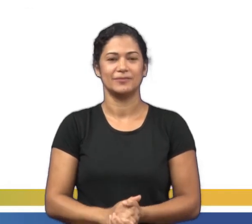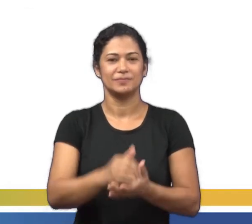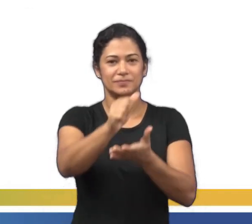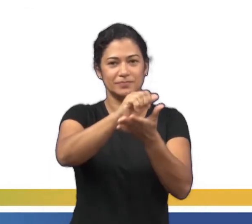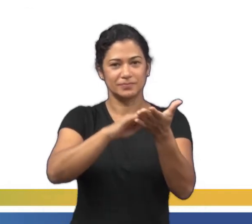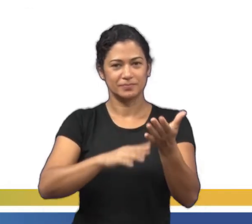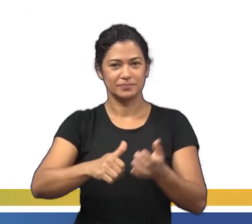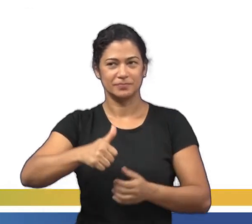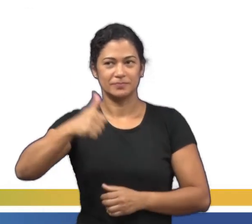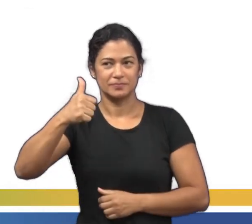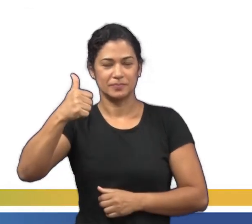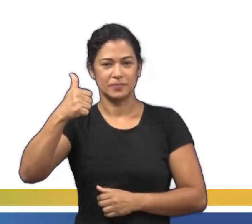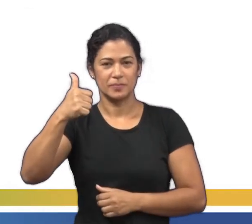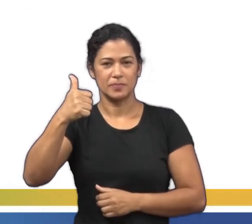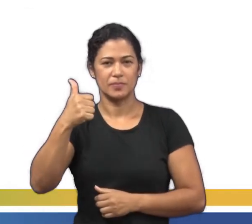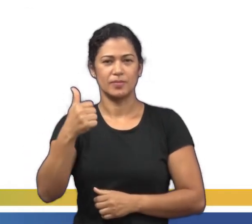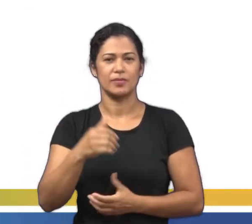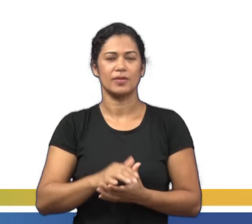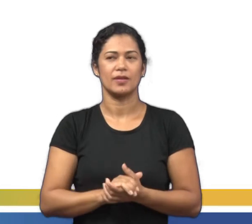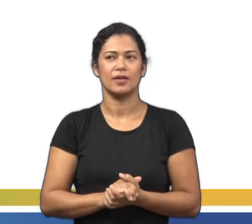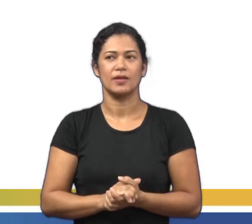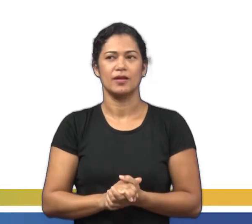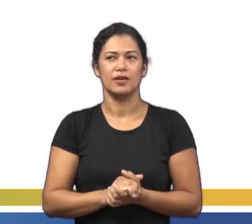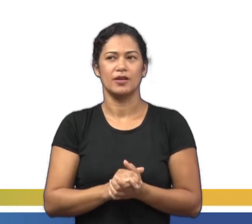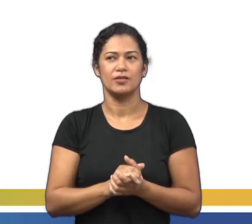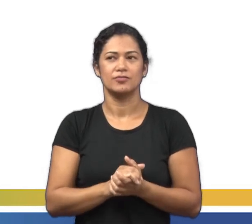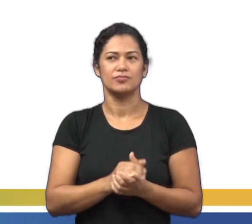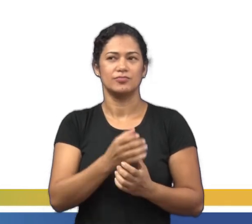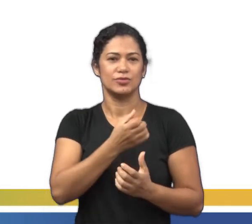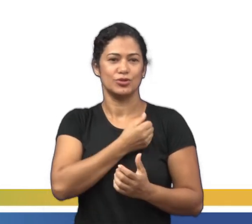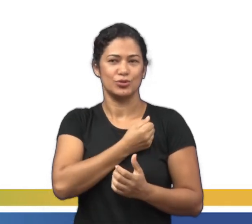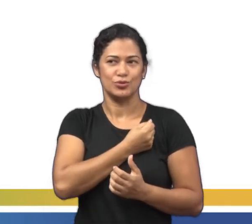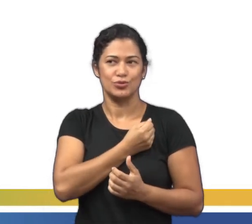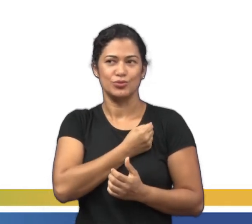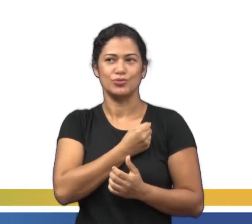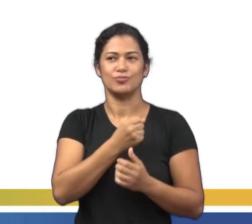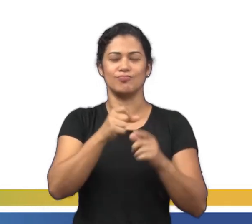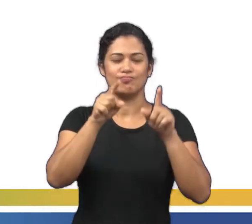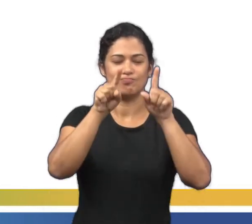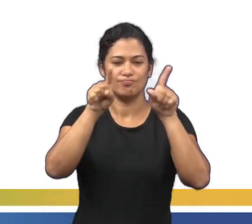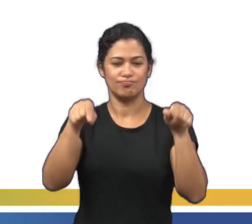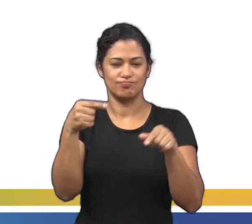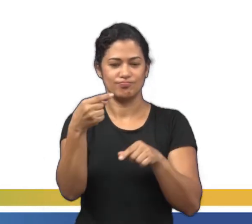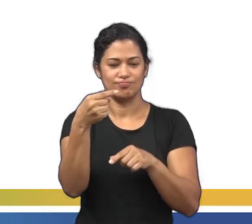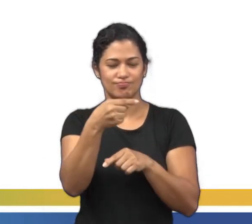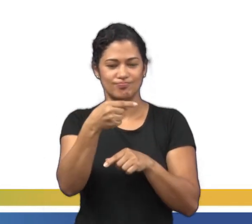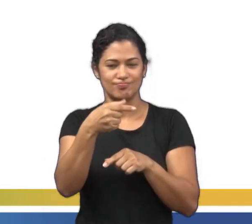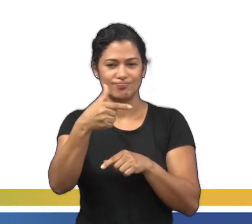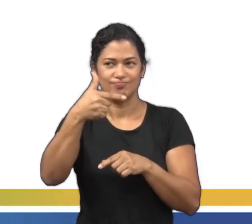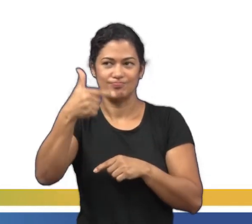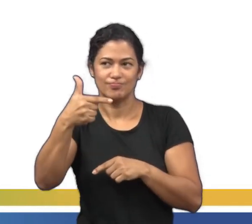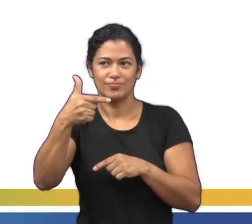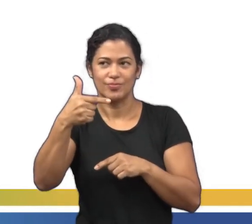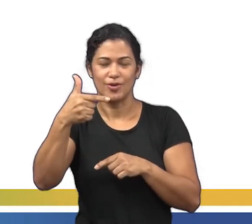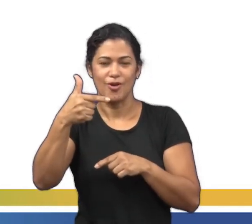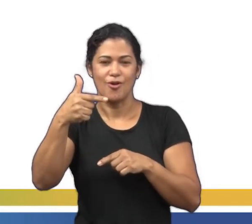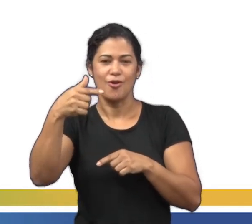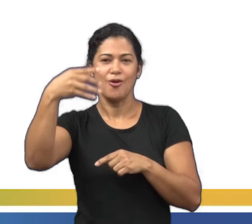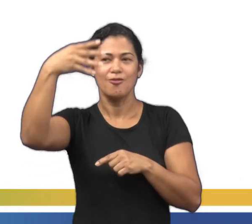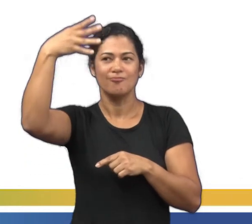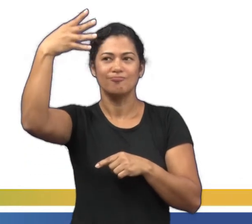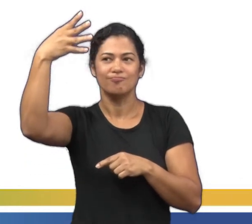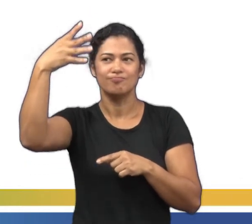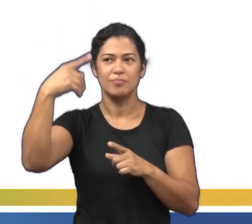Atividade número 1, tá? Vamos lá. O valor da expressão menos 2 à quarta potência mais menos